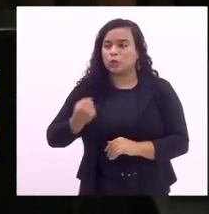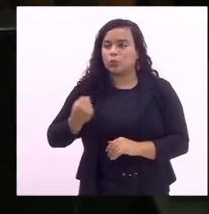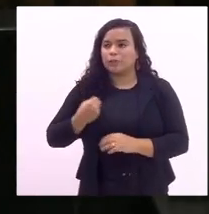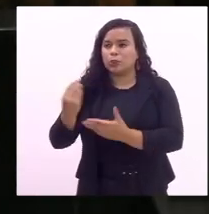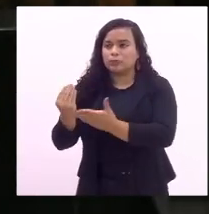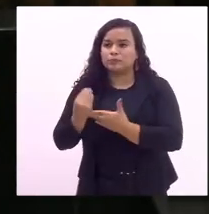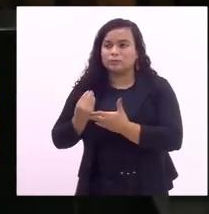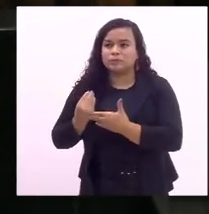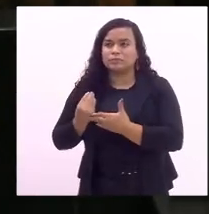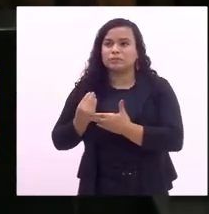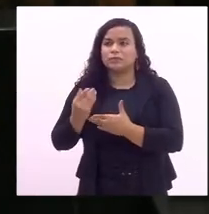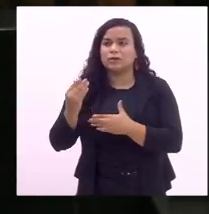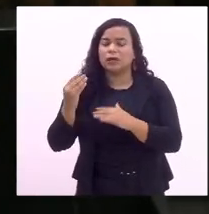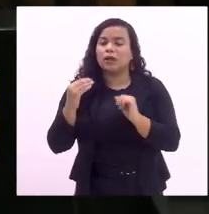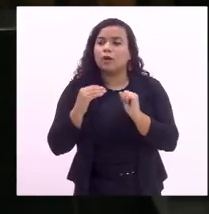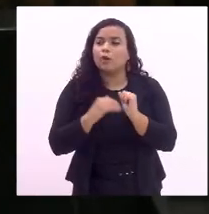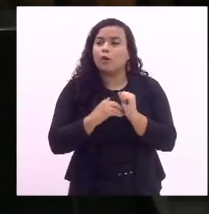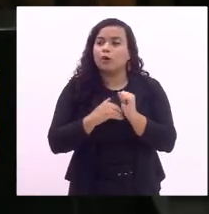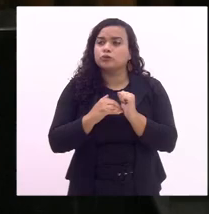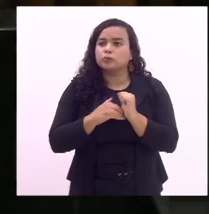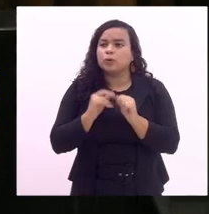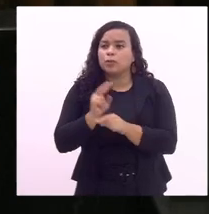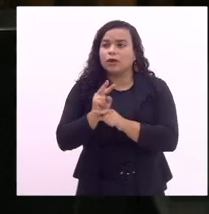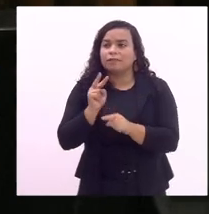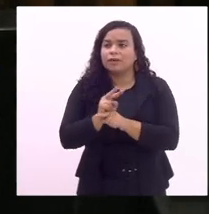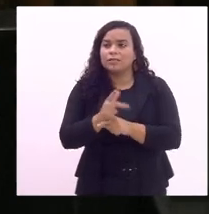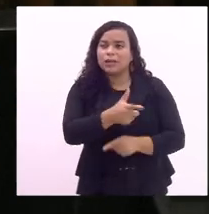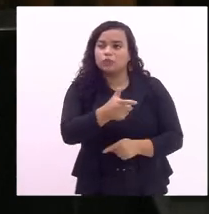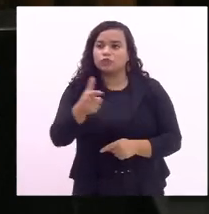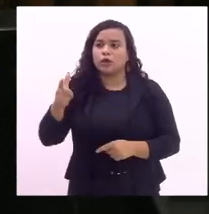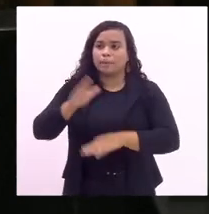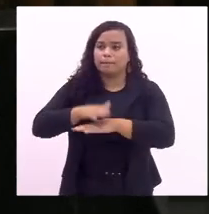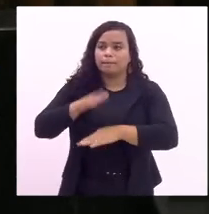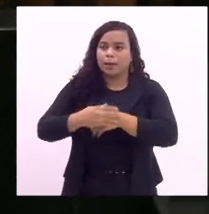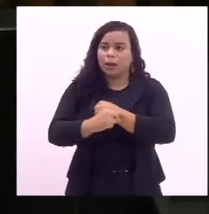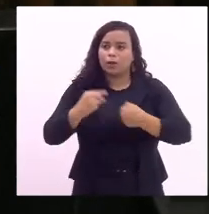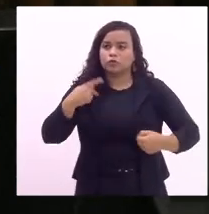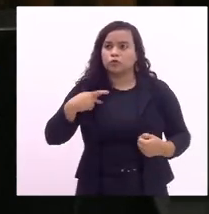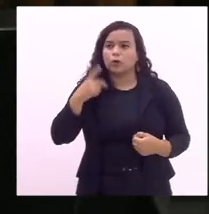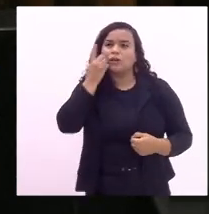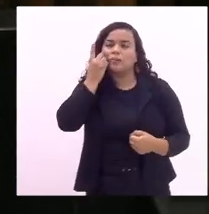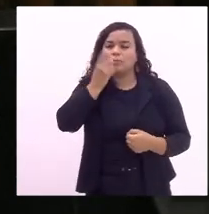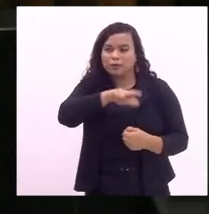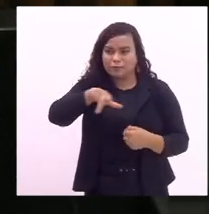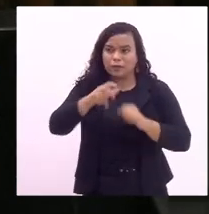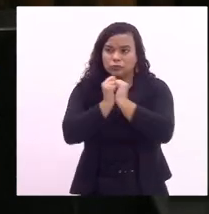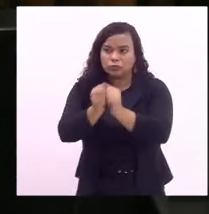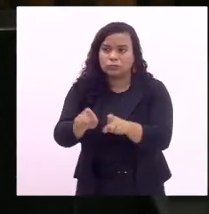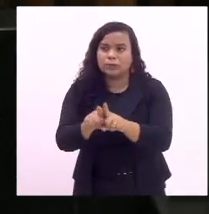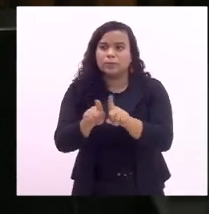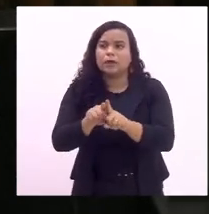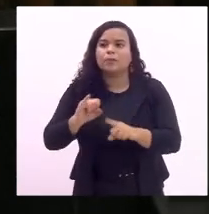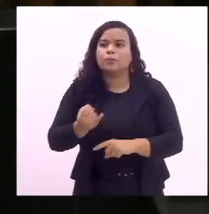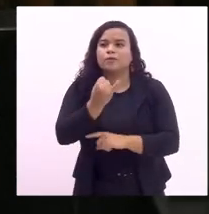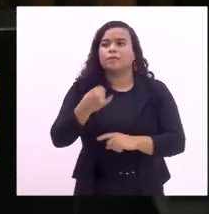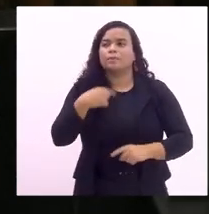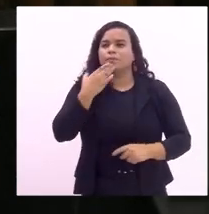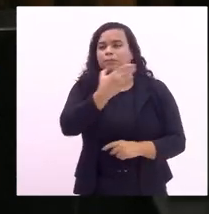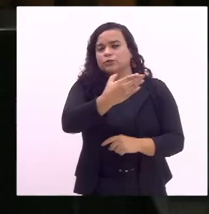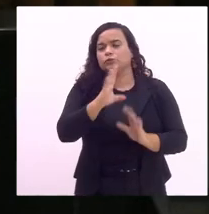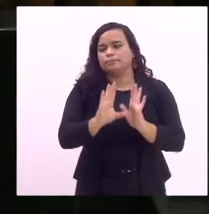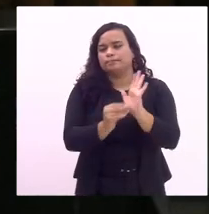do Código de Defesa do Atirador, de minha autoria e mais outros deputados, já aproveitando aqui, fazer esse